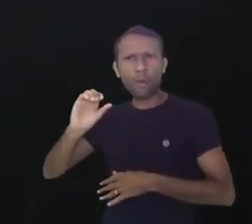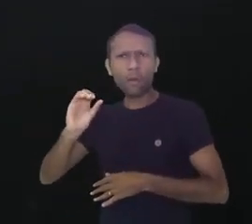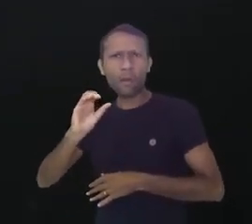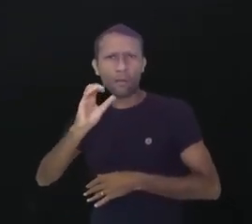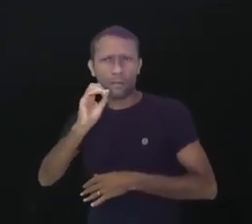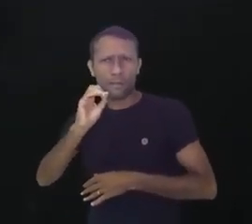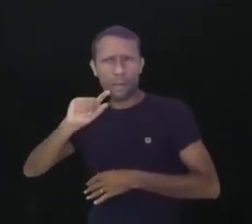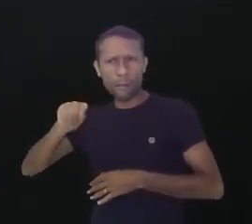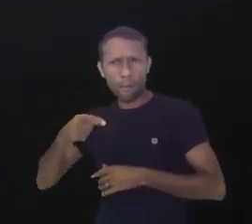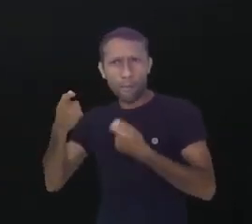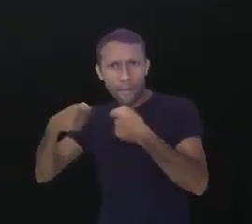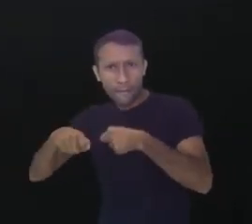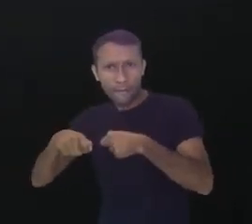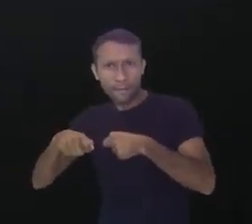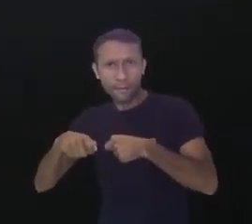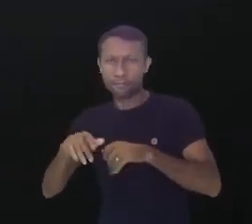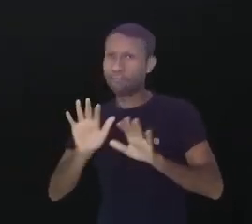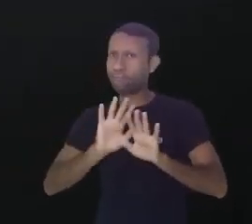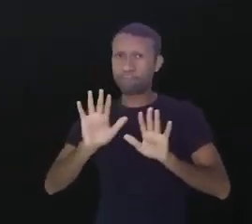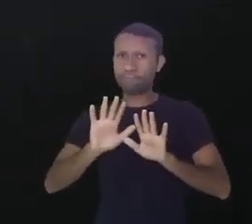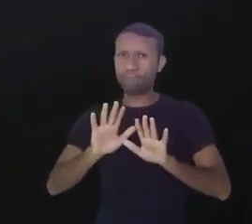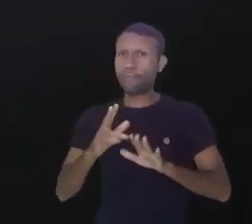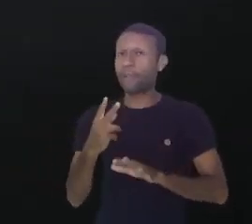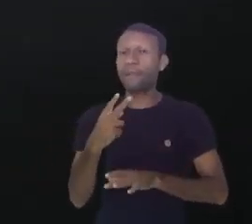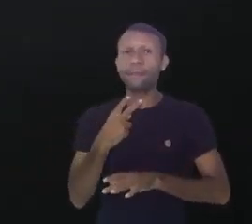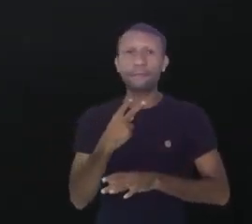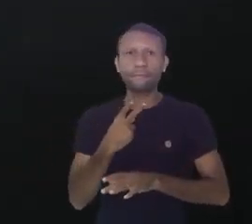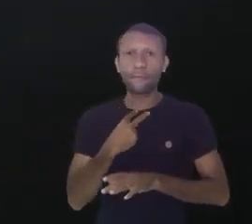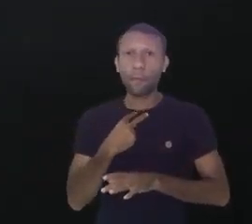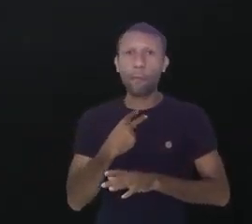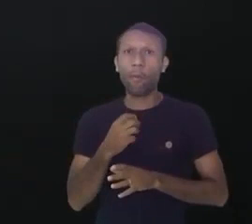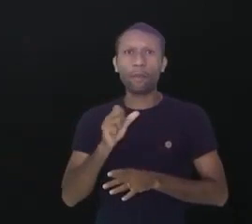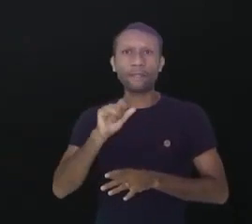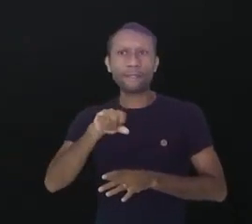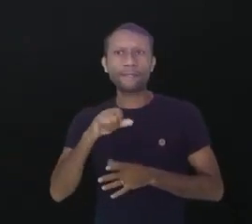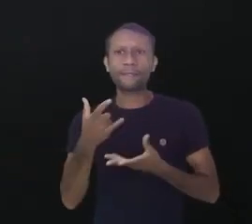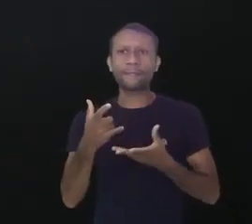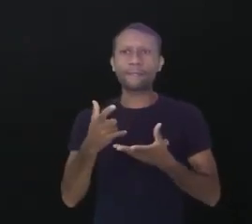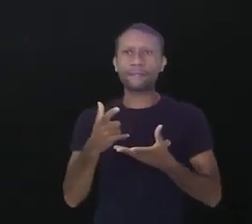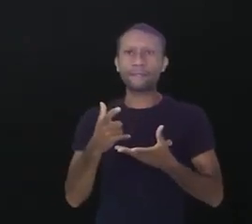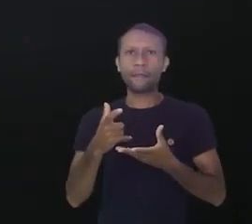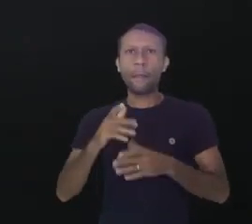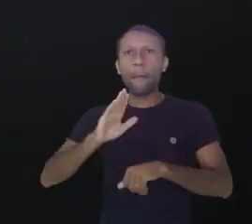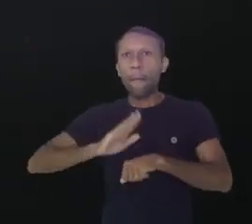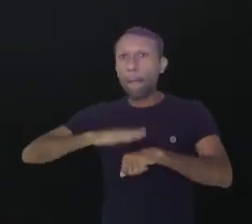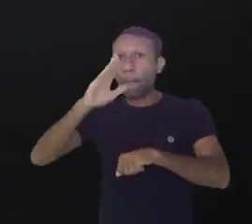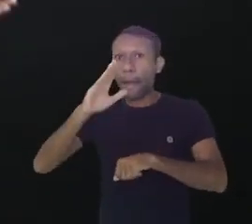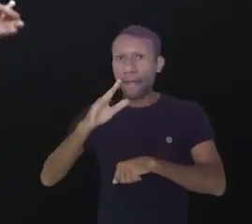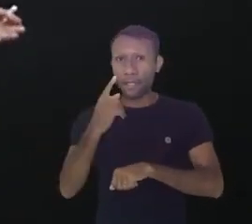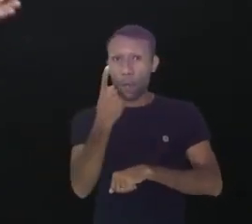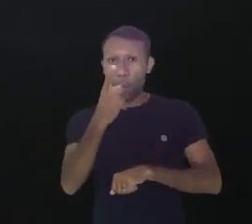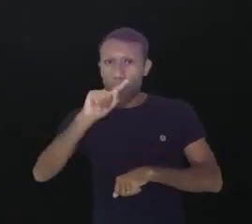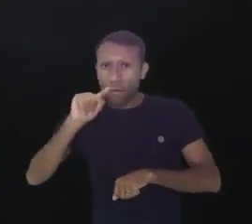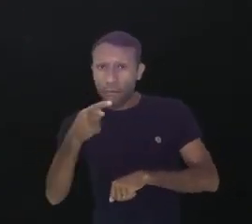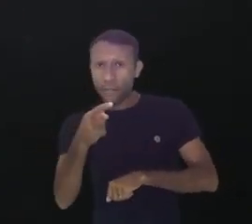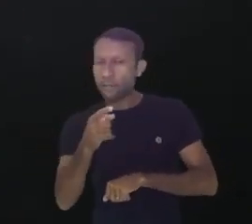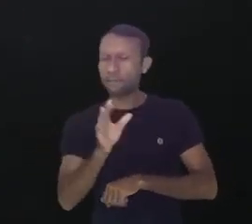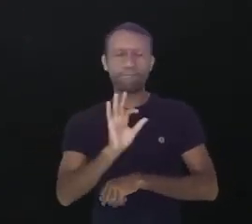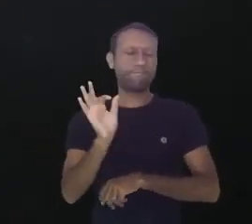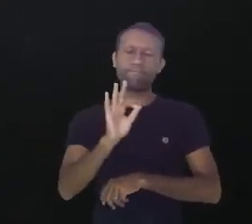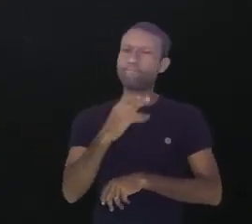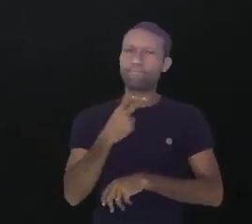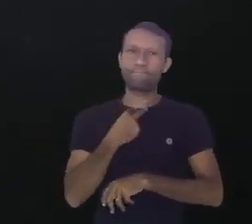0, tem que colocar uma vírgula. Gente, você não pode, em um número decimal, ter mais de uma vírgula em